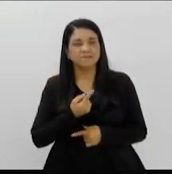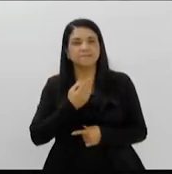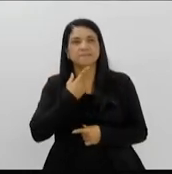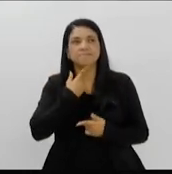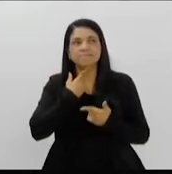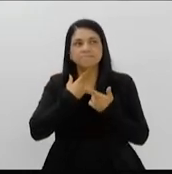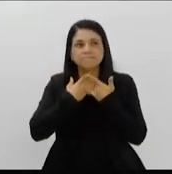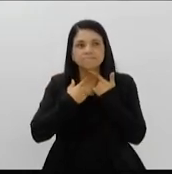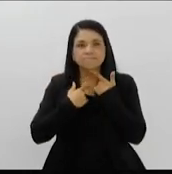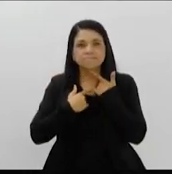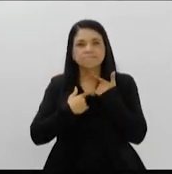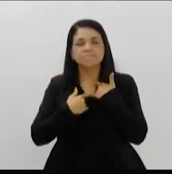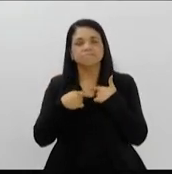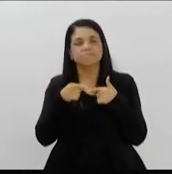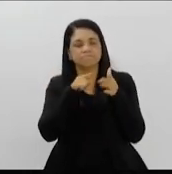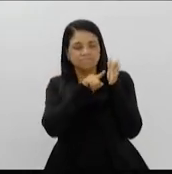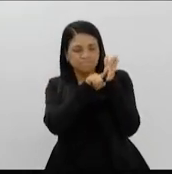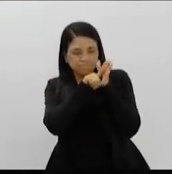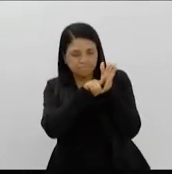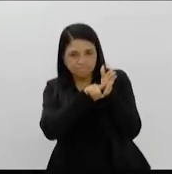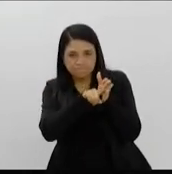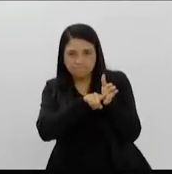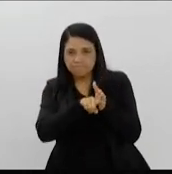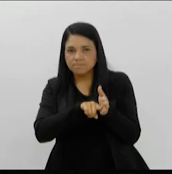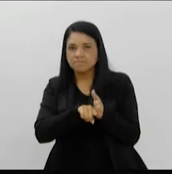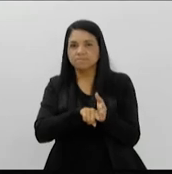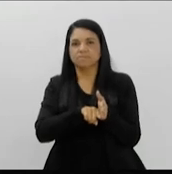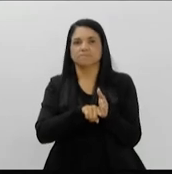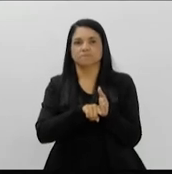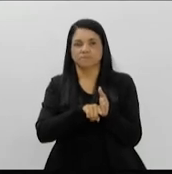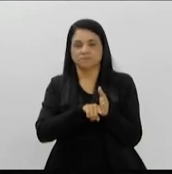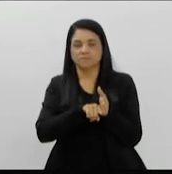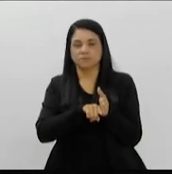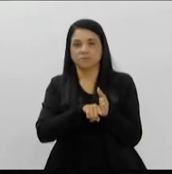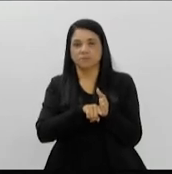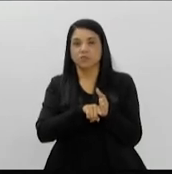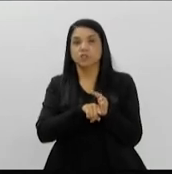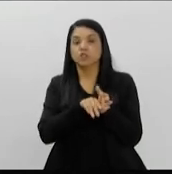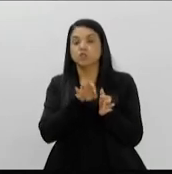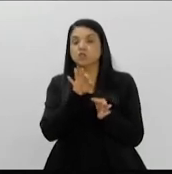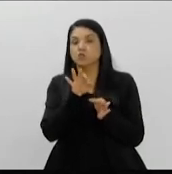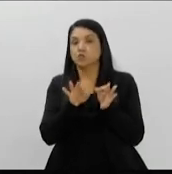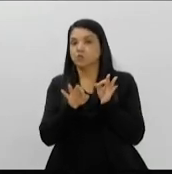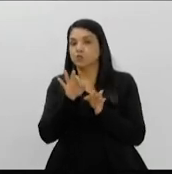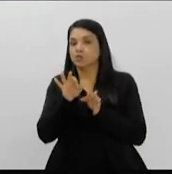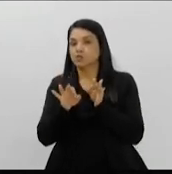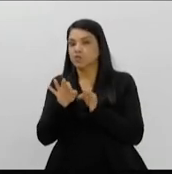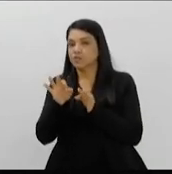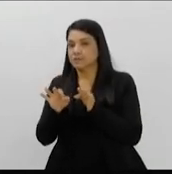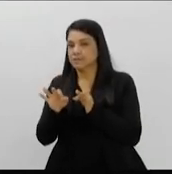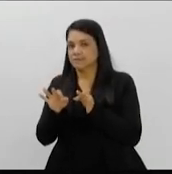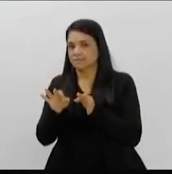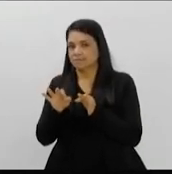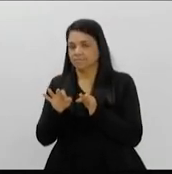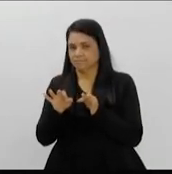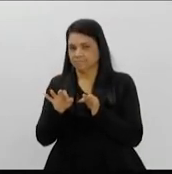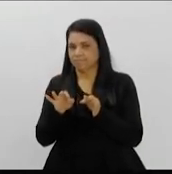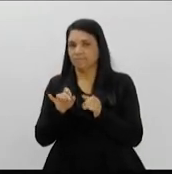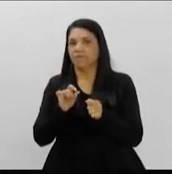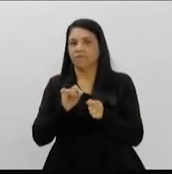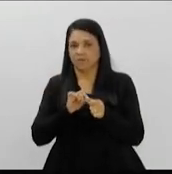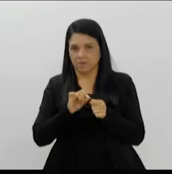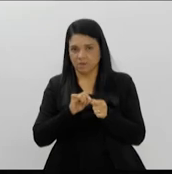que isso seja apurado, né, e que seja feita justiça nesse caso